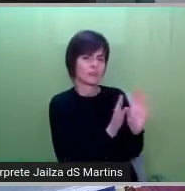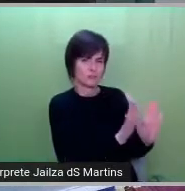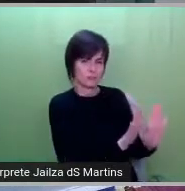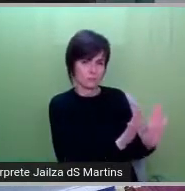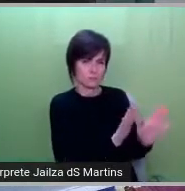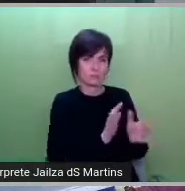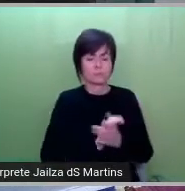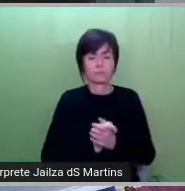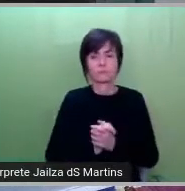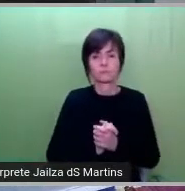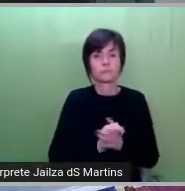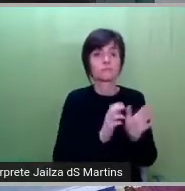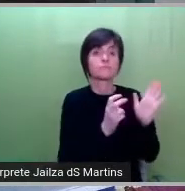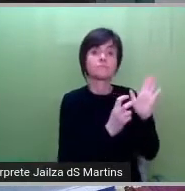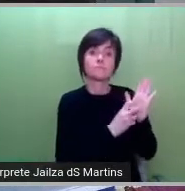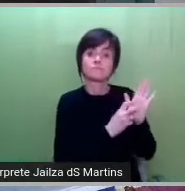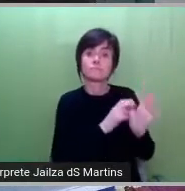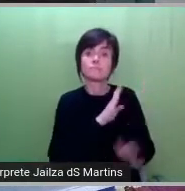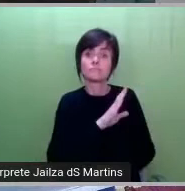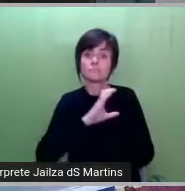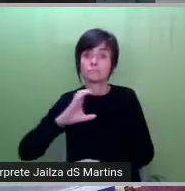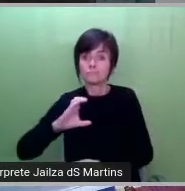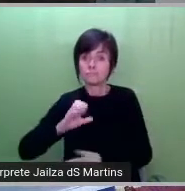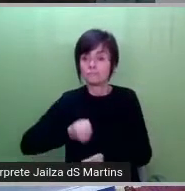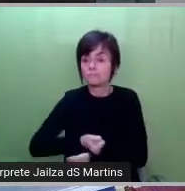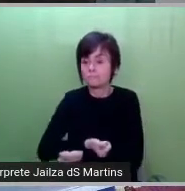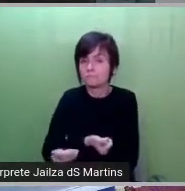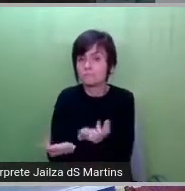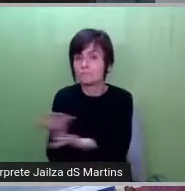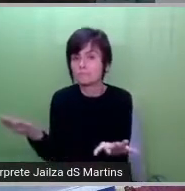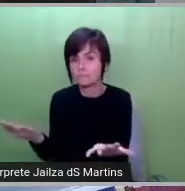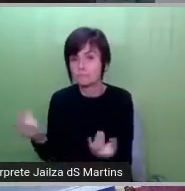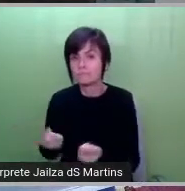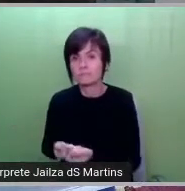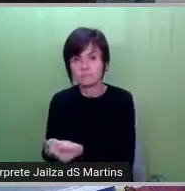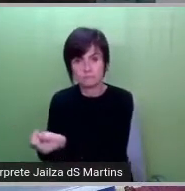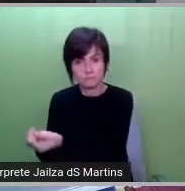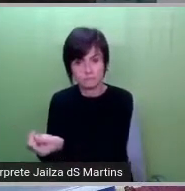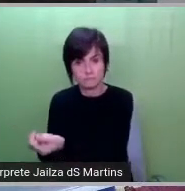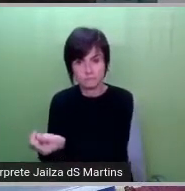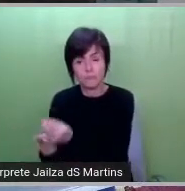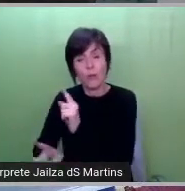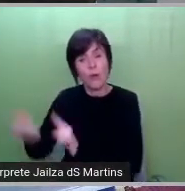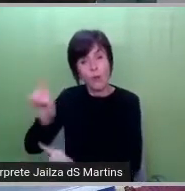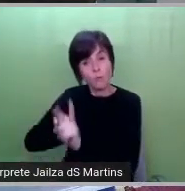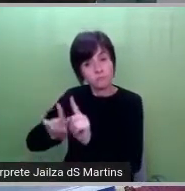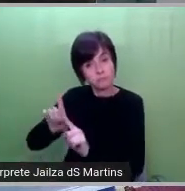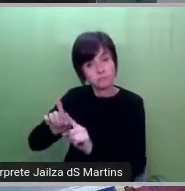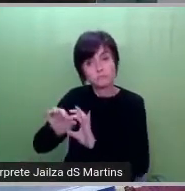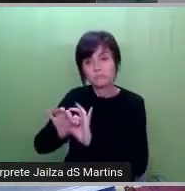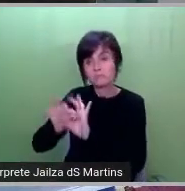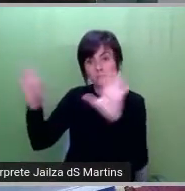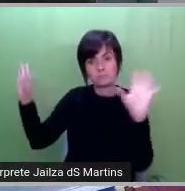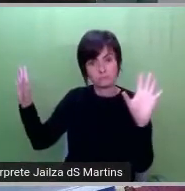O Banco Central pega esses títulos e joga no mercado. Parte deles está em operação no mercado